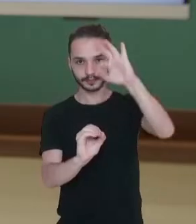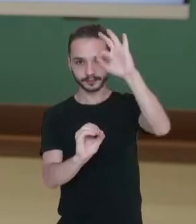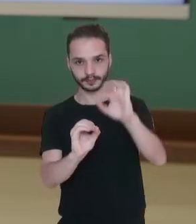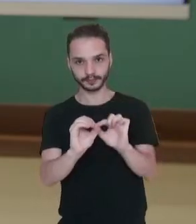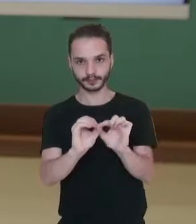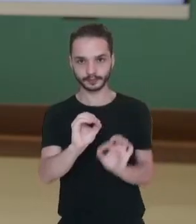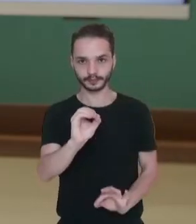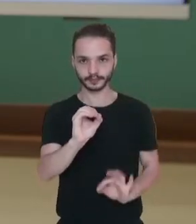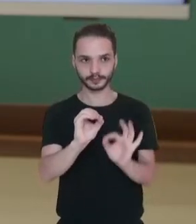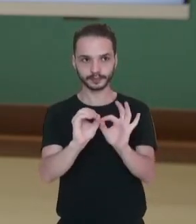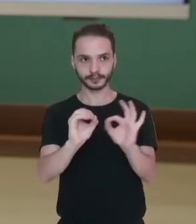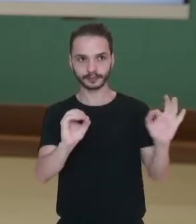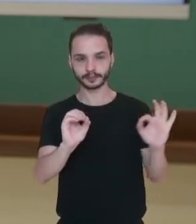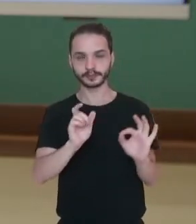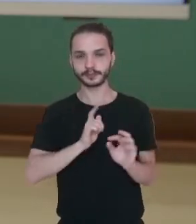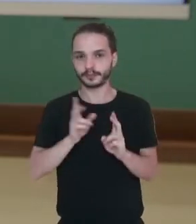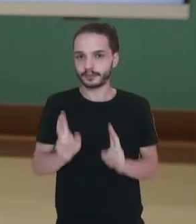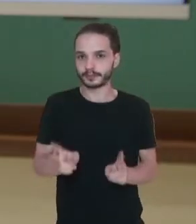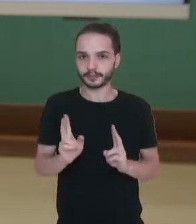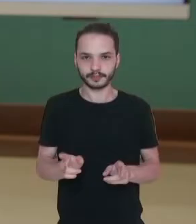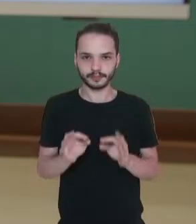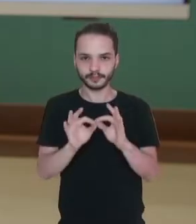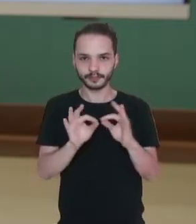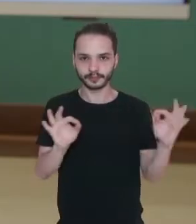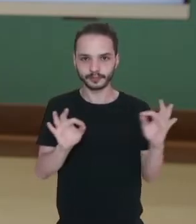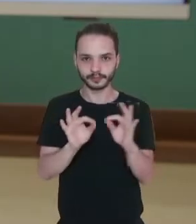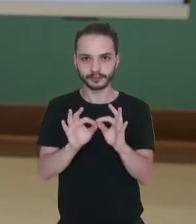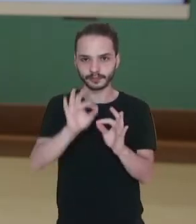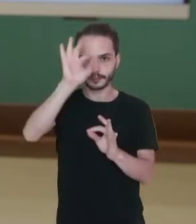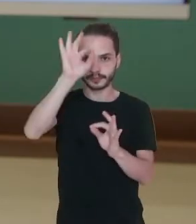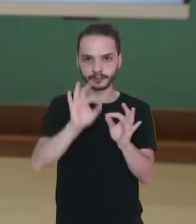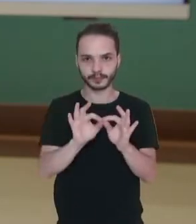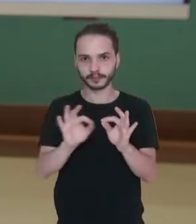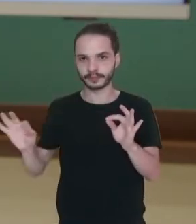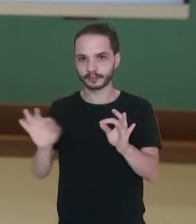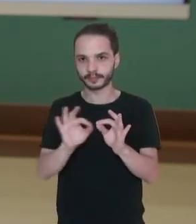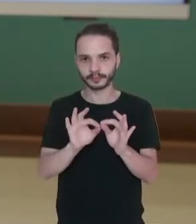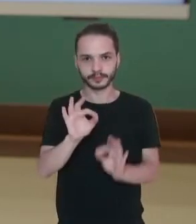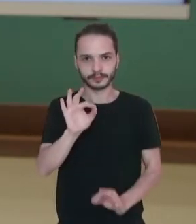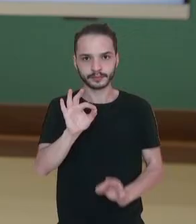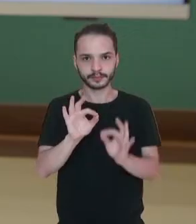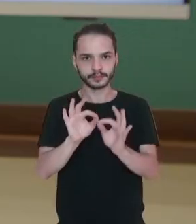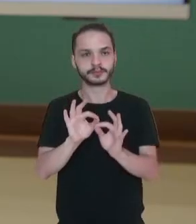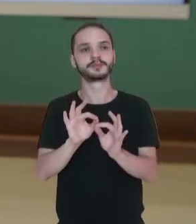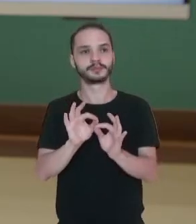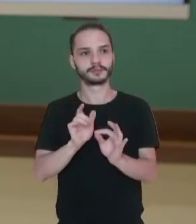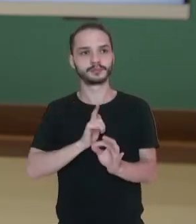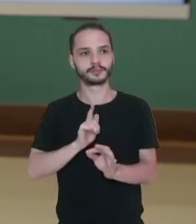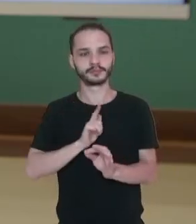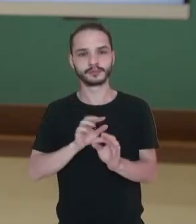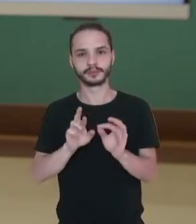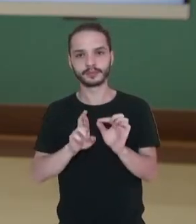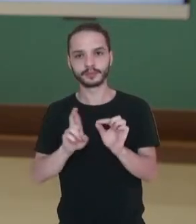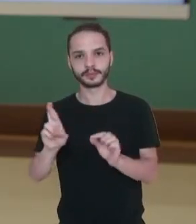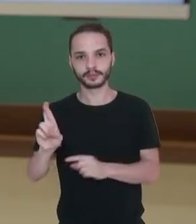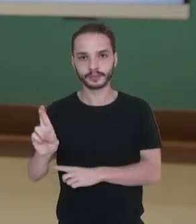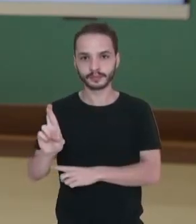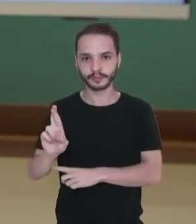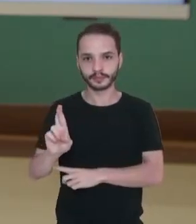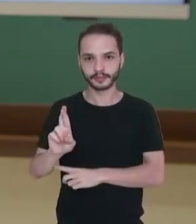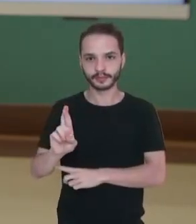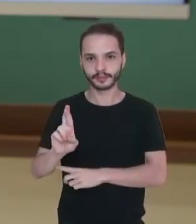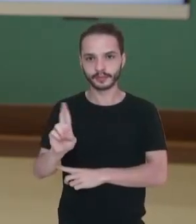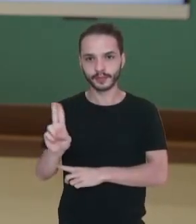constante, né? Então observe aqui, ó, a distância constante, ele é indicado, né, pela essa letrinha R, que é chamado